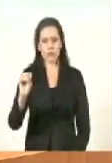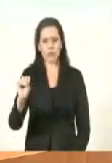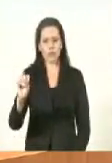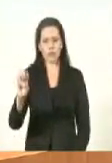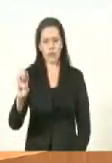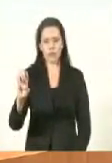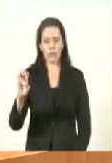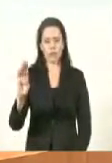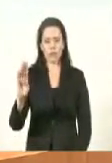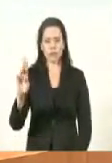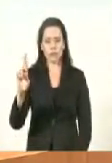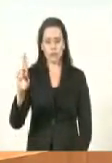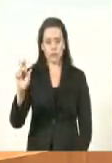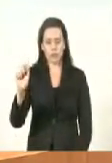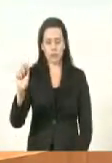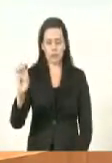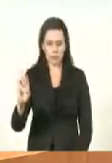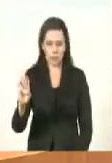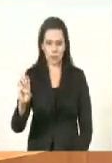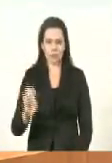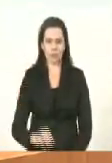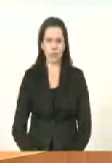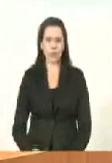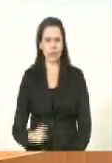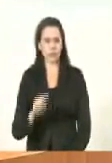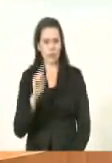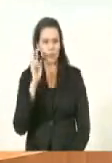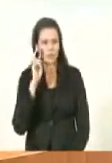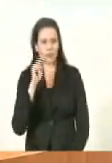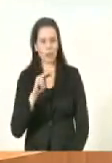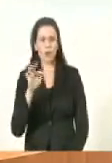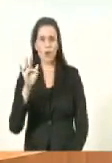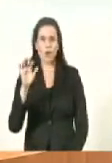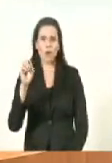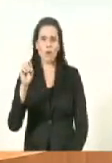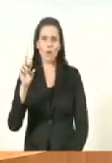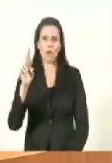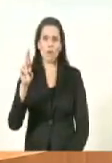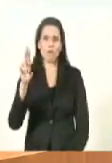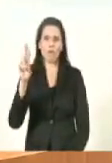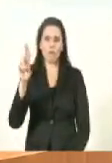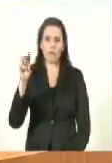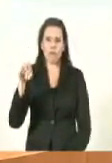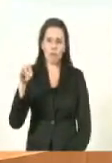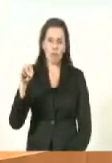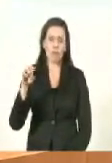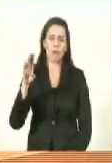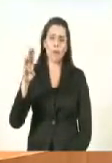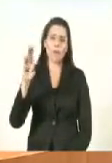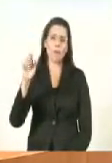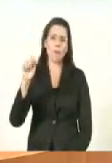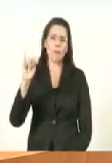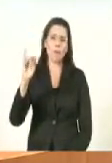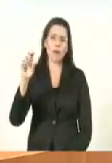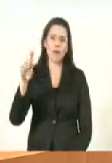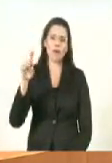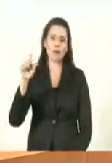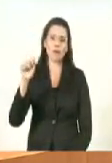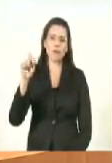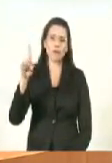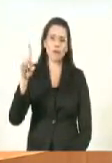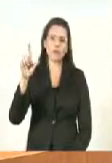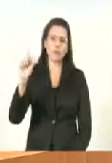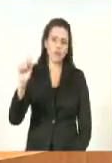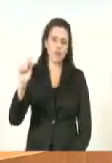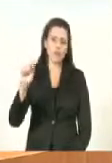da Baixada, nós pudemos vislumbrar o verdadeiro modelo que deve ser realmente o modelo